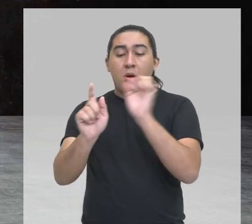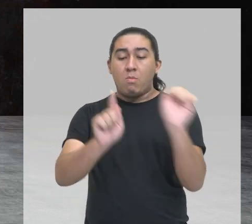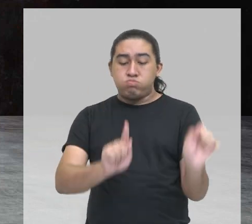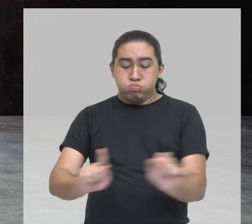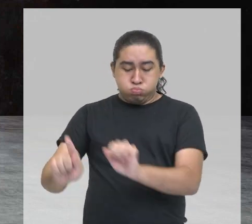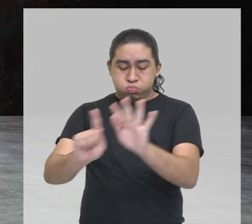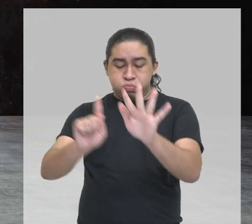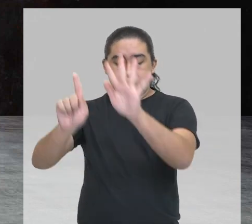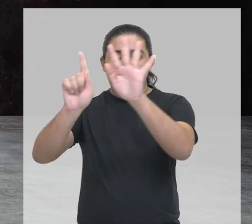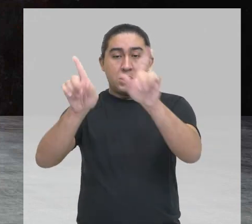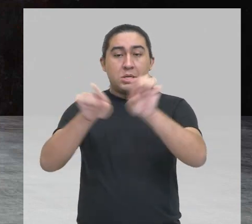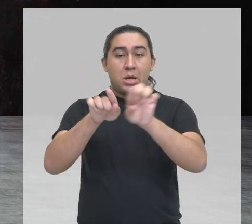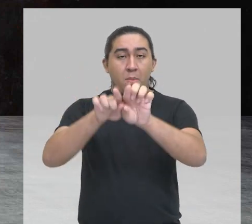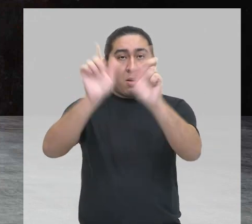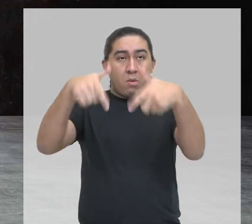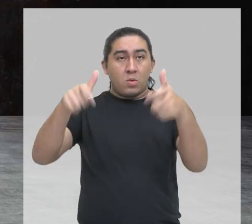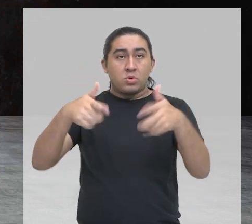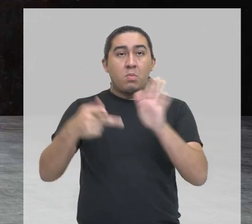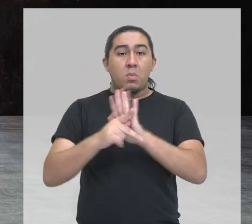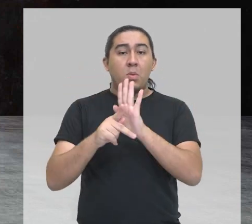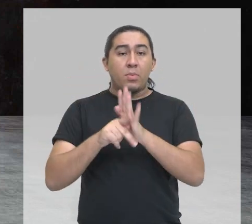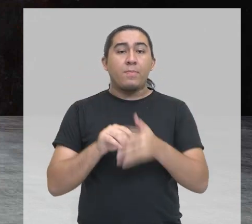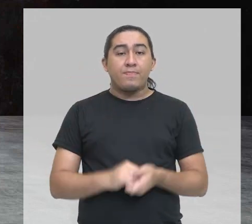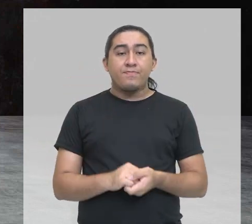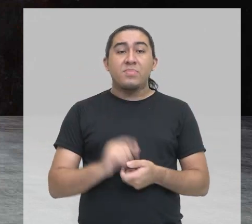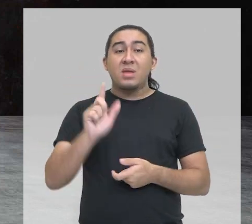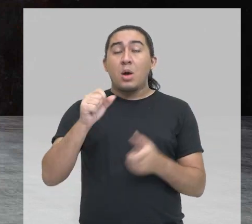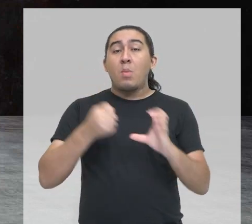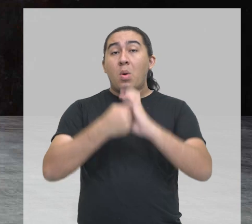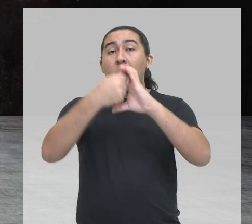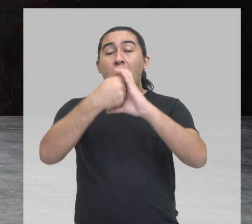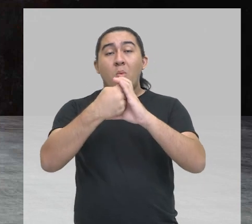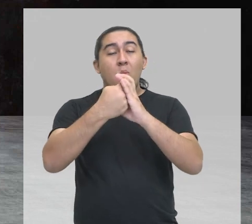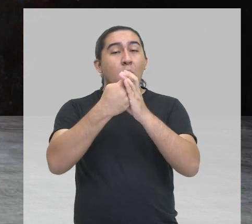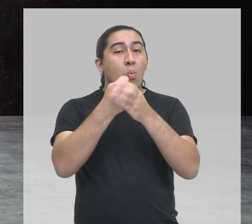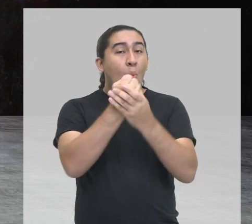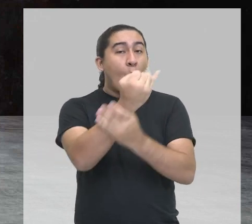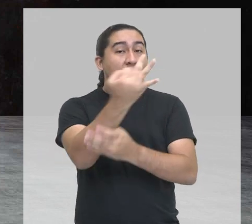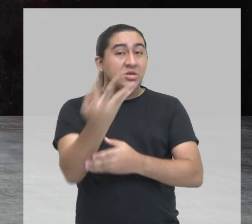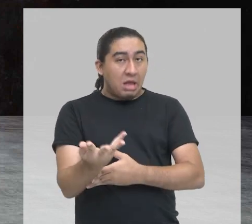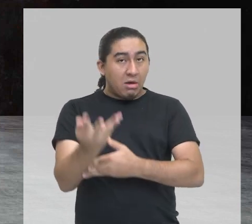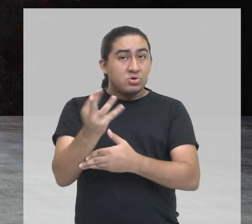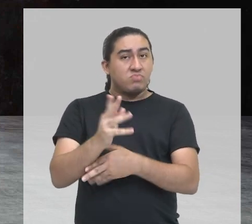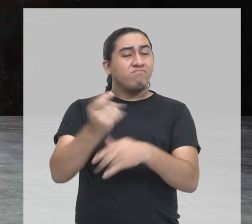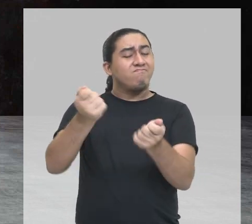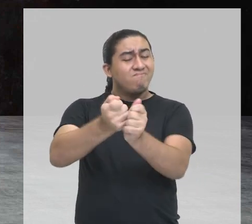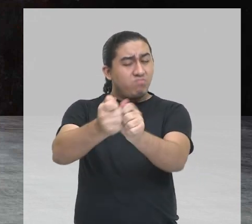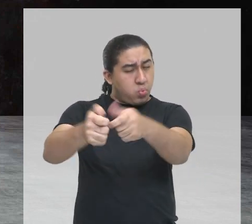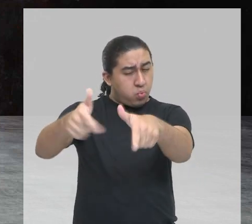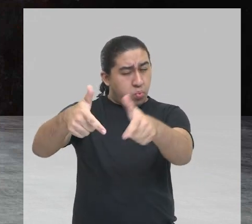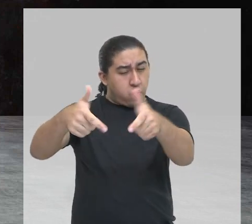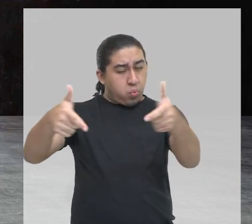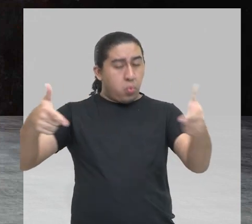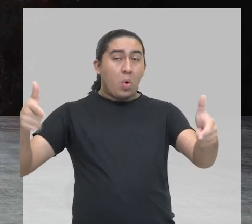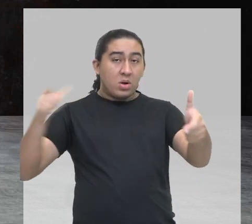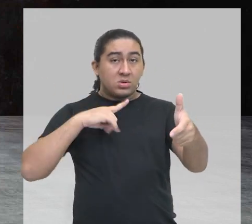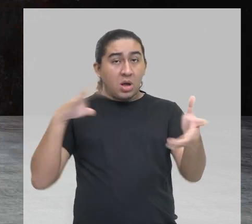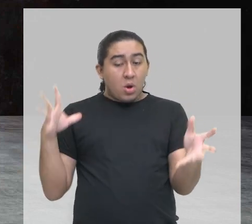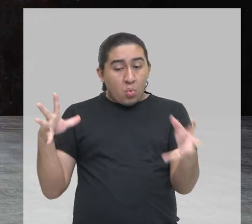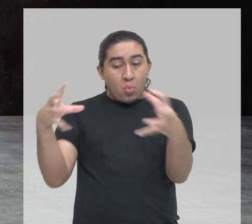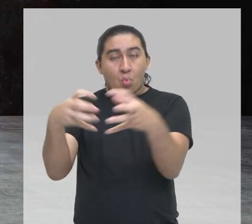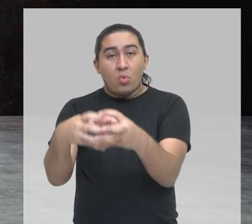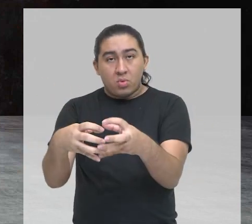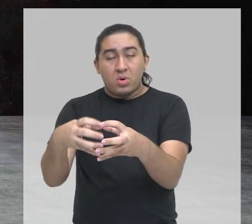nebulosa, com o destaque, com a diferença, que é uma quantidade gigantesca de elementos químicos que vão se agrupar